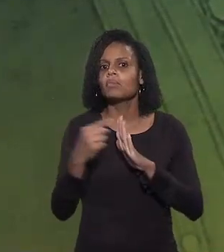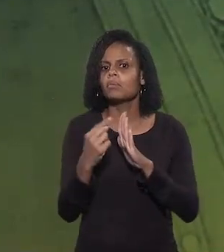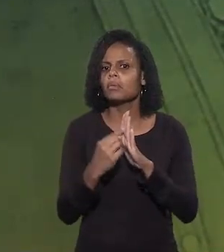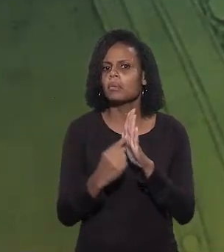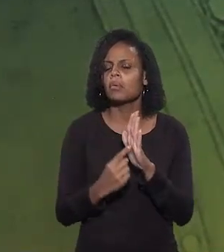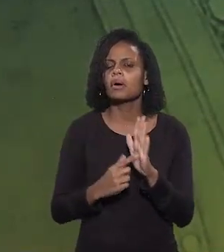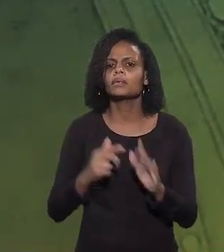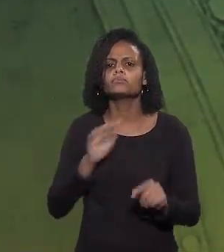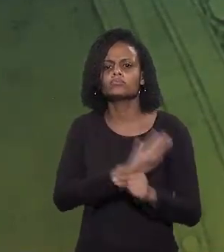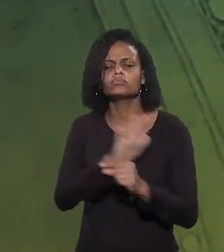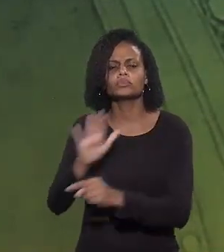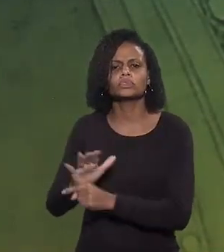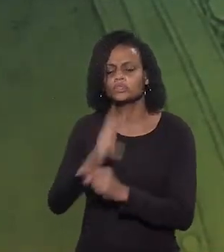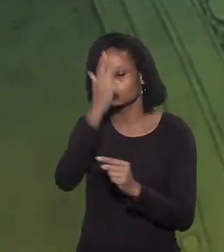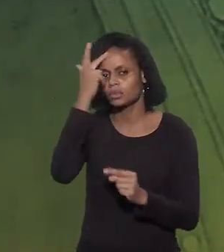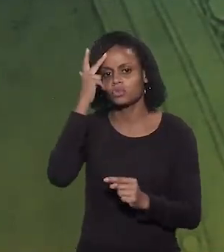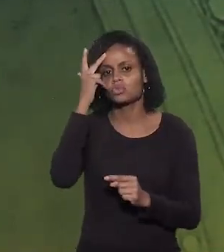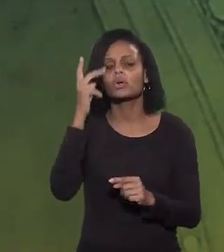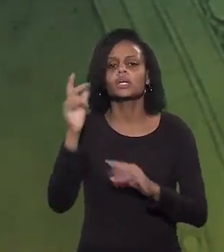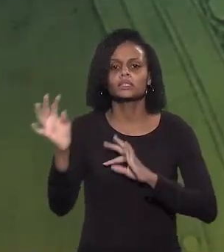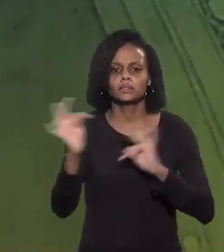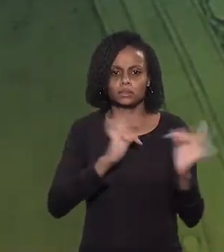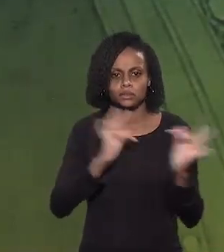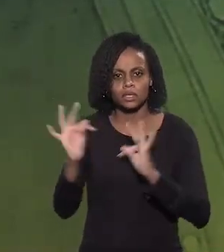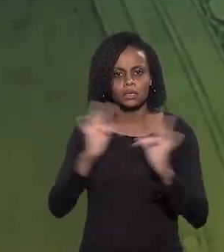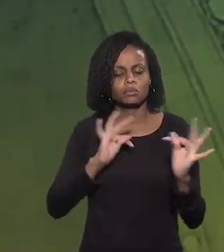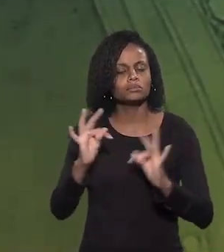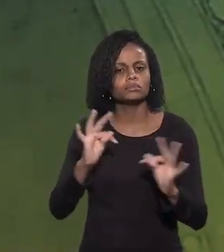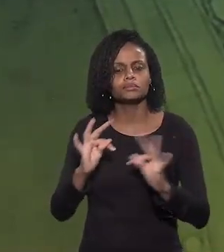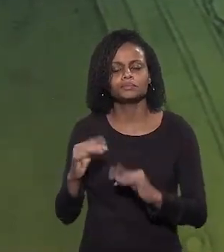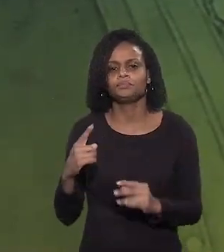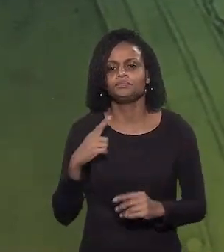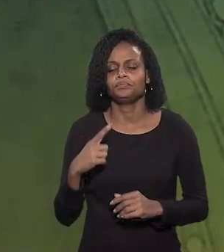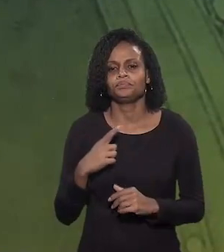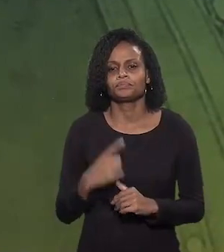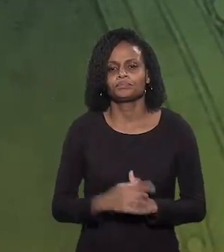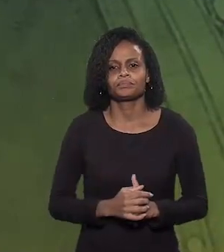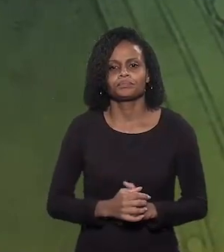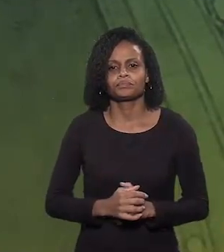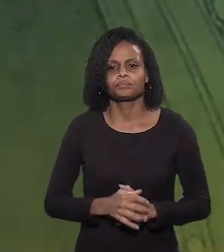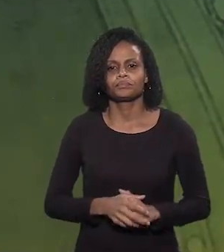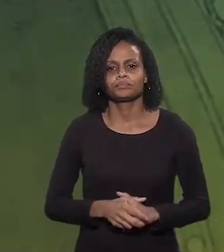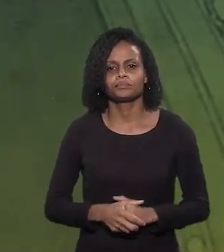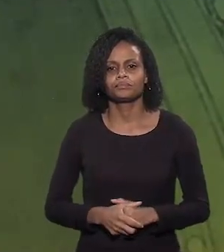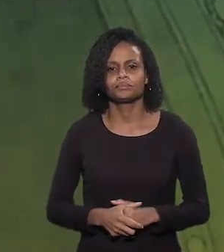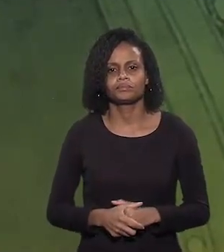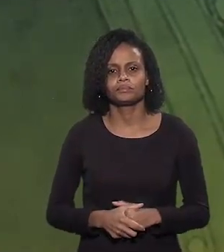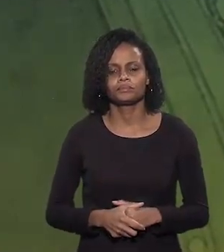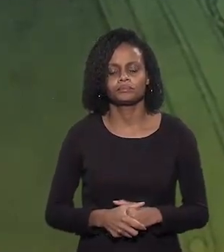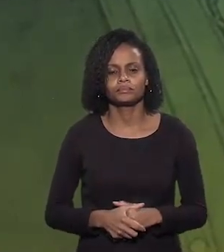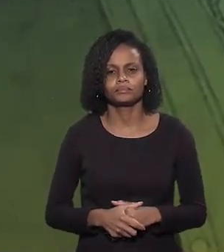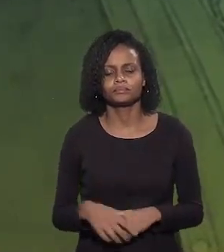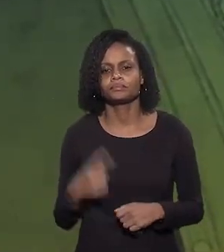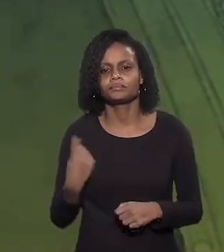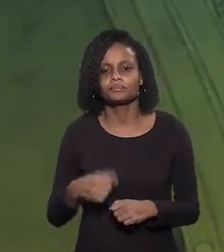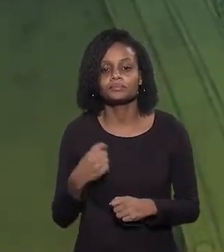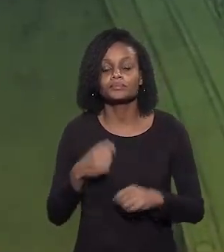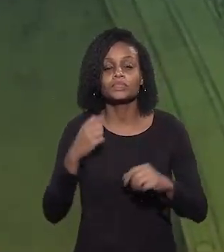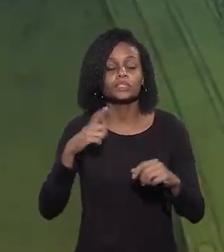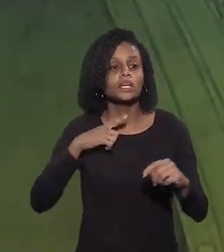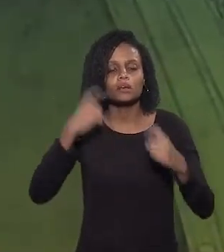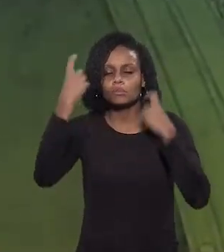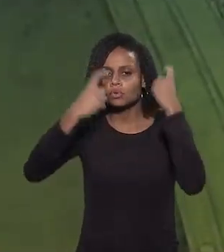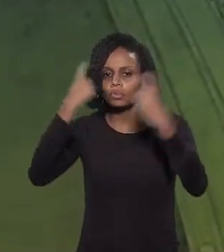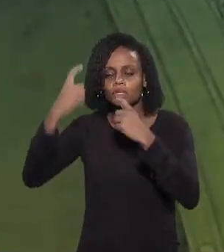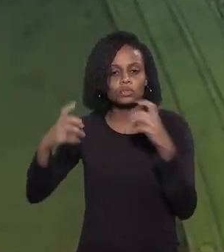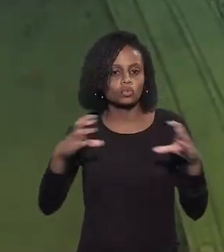de garantias à pessoa que está fazendo o tratamento, né? E que deve haver uma